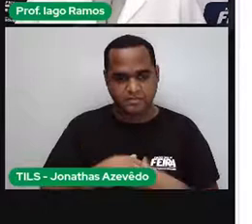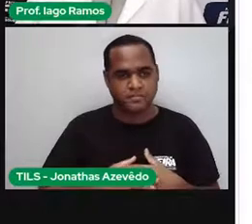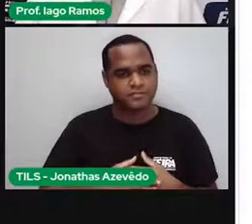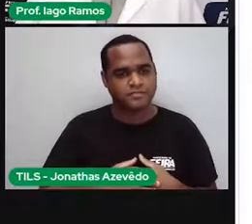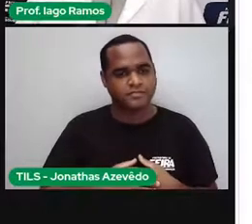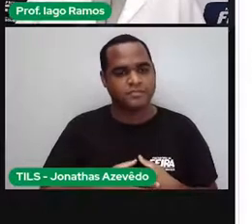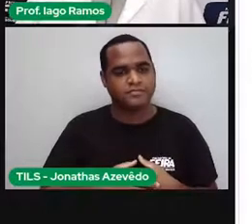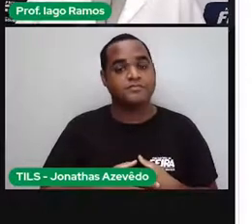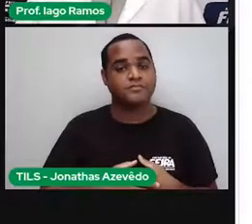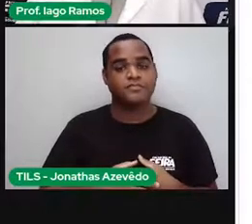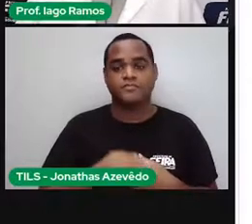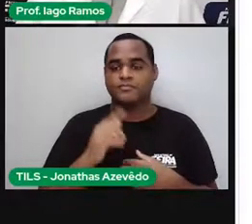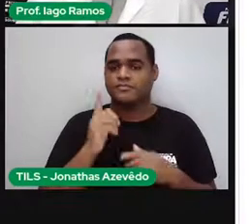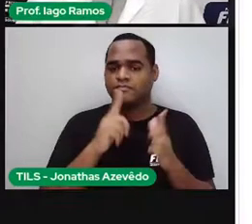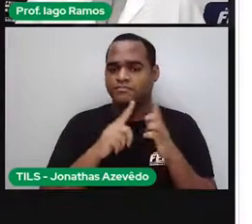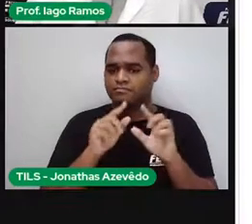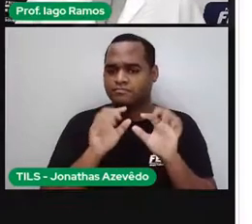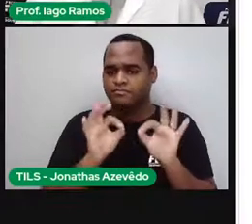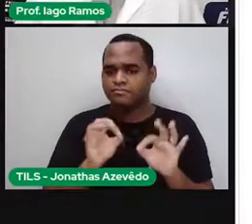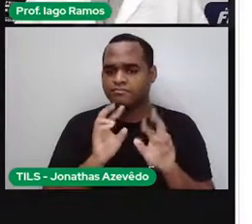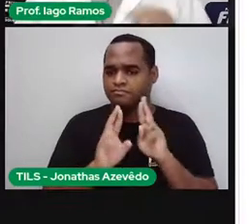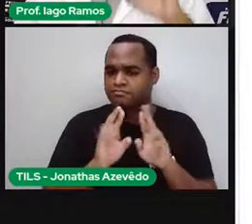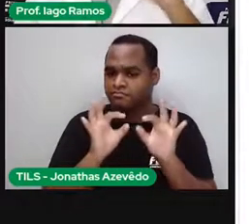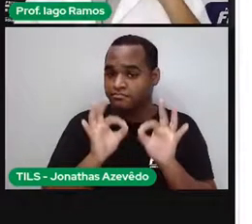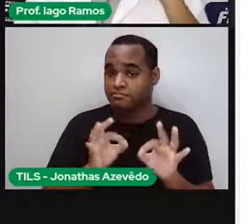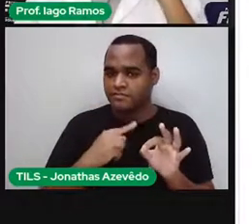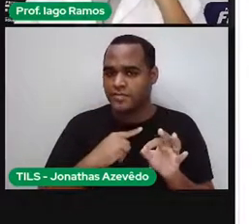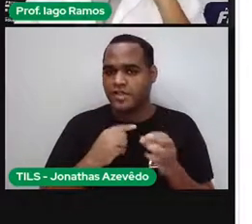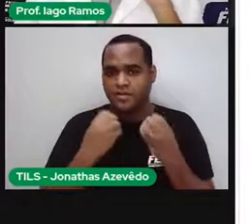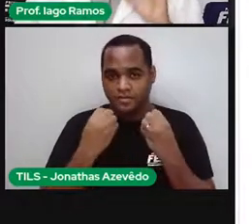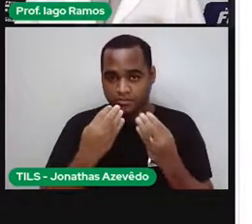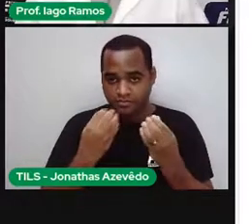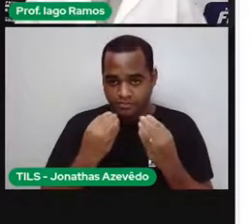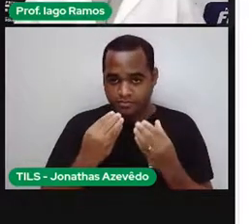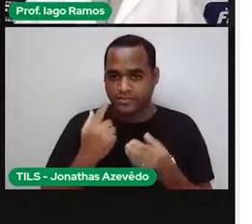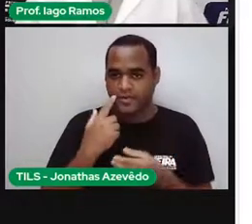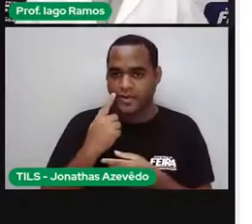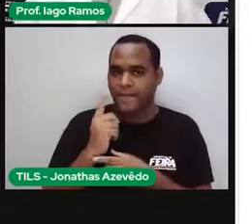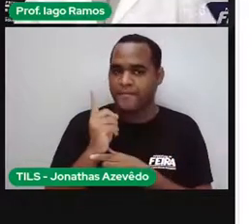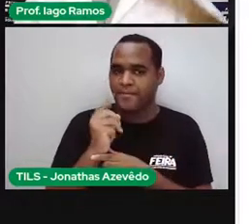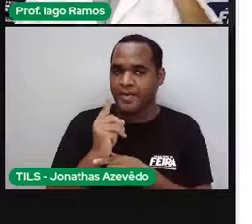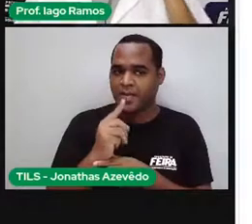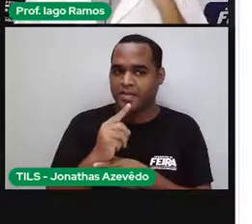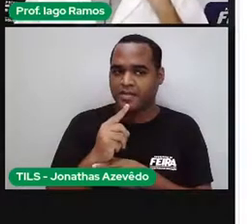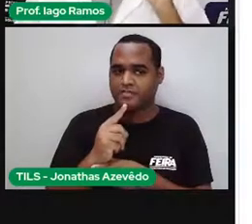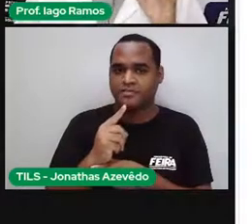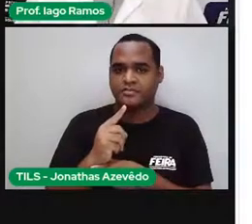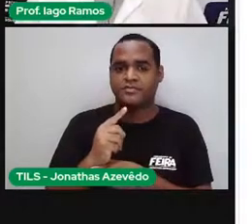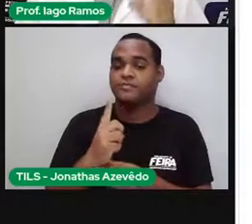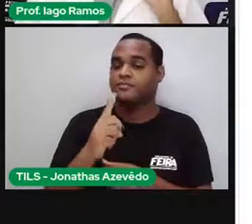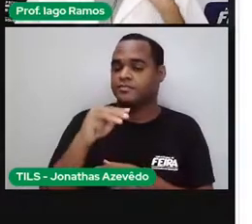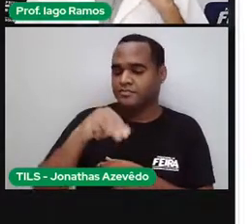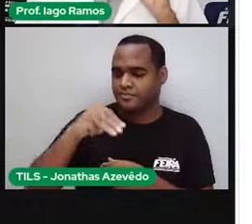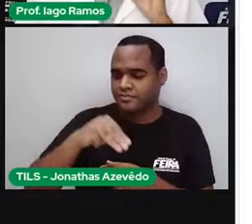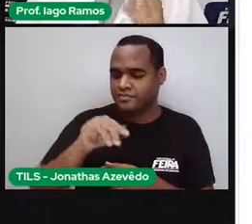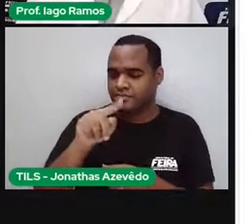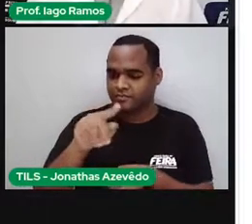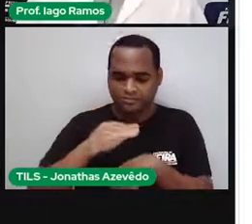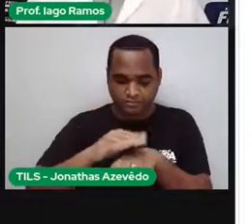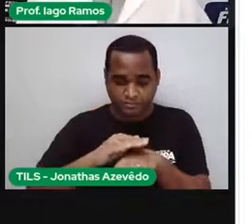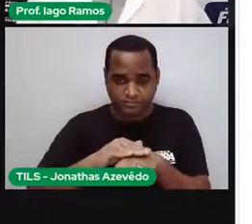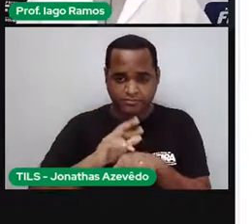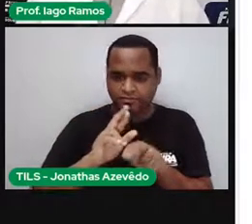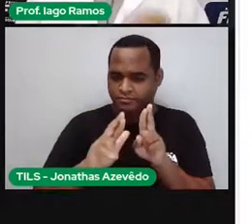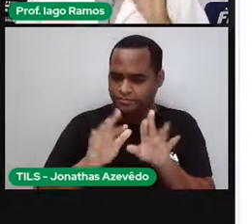vamos fazer assim para ficar bacana vamos temporizar isso um minuto para você